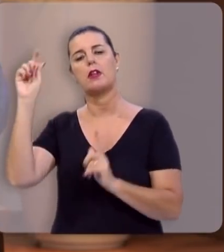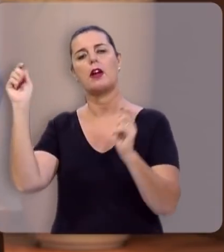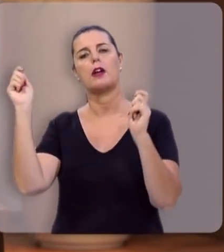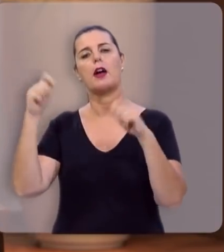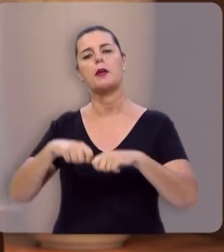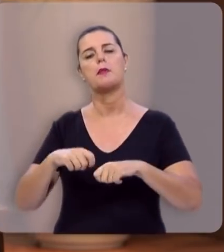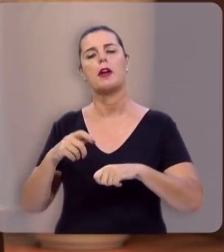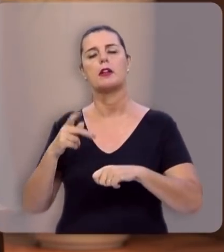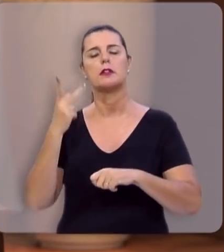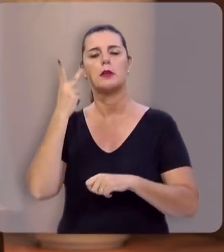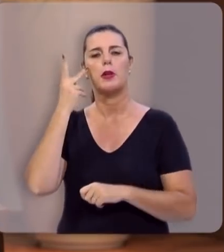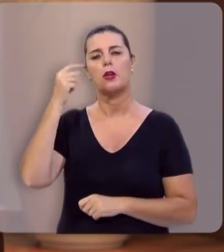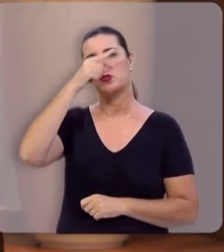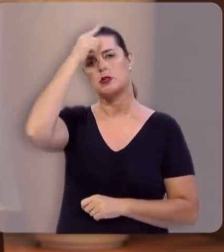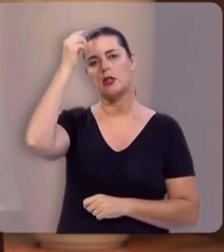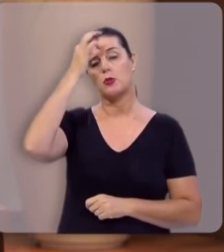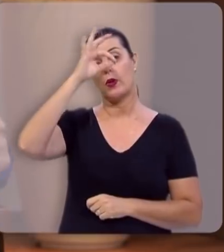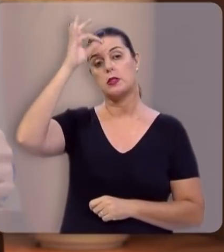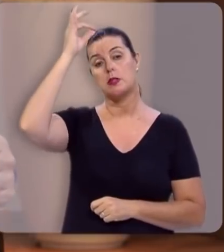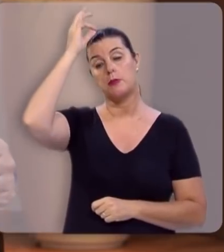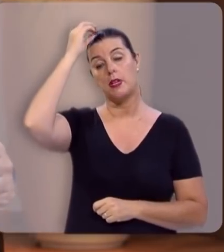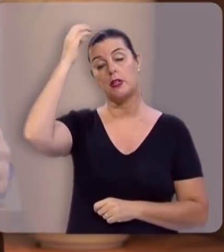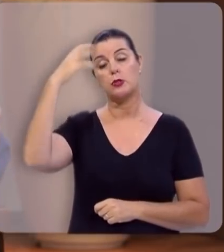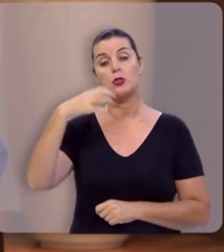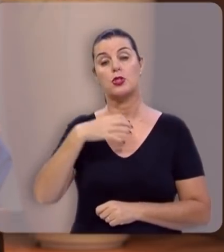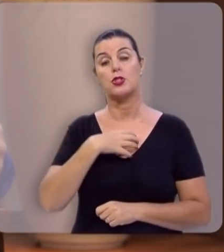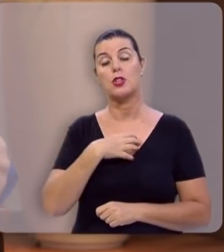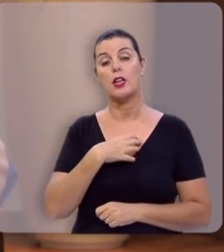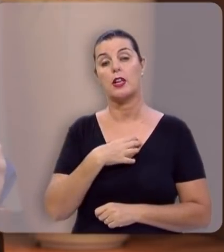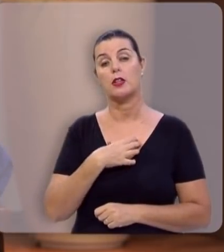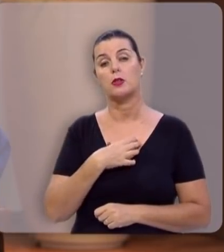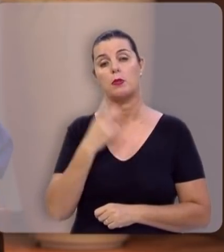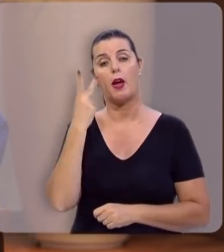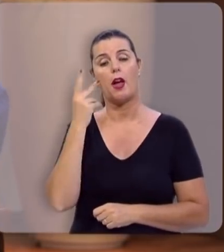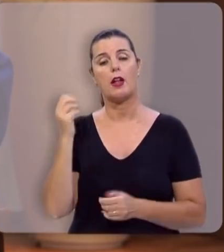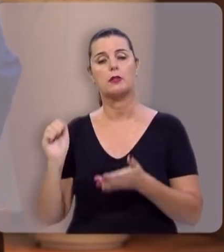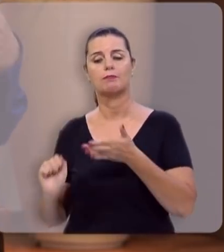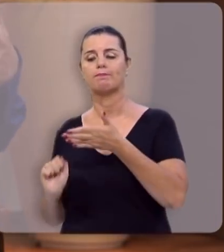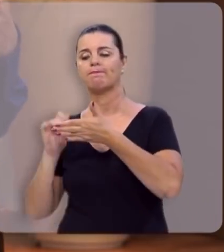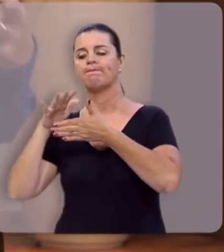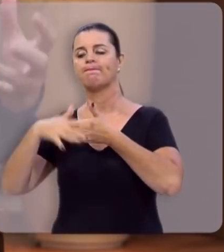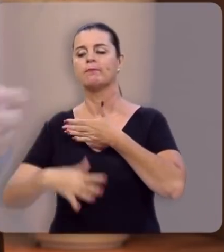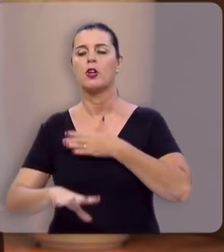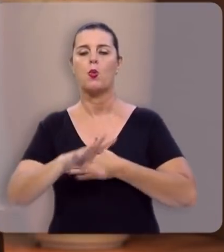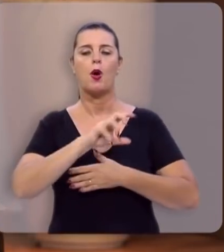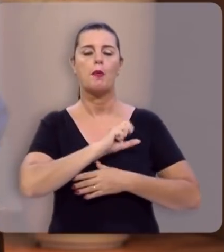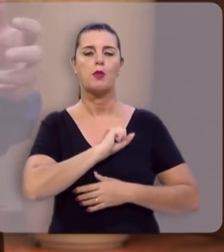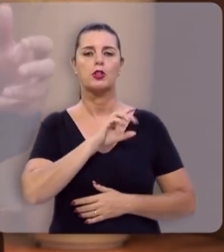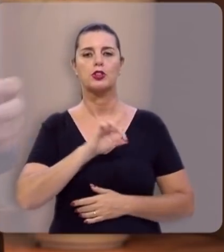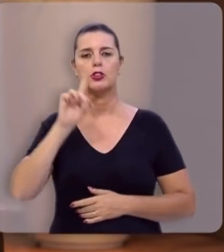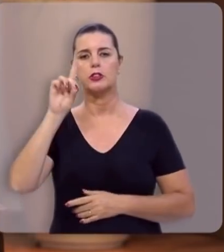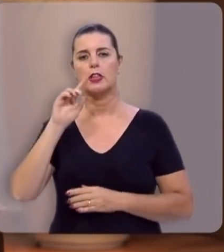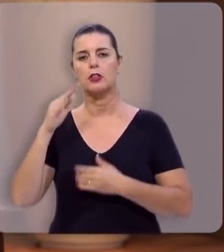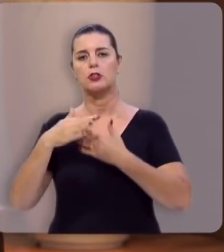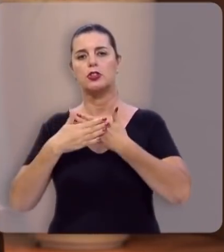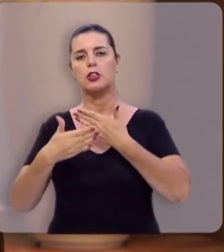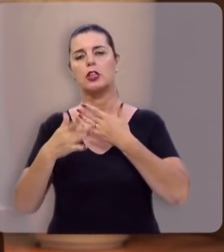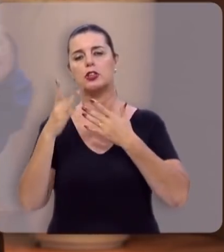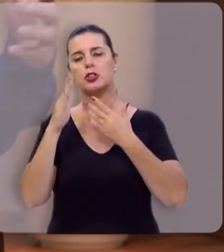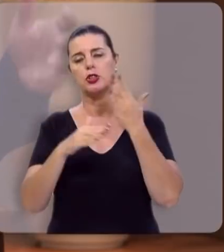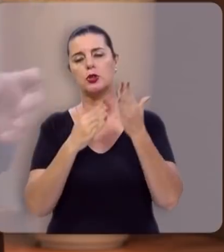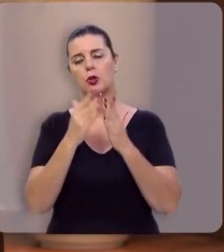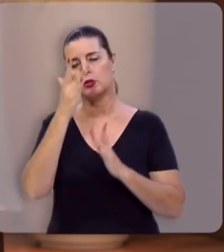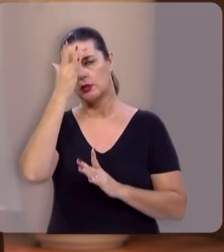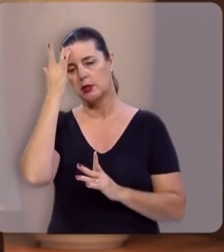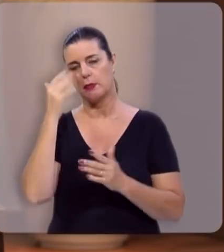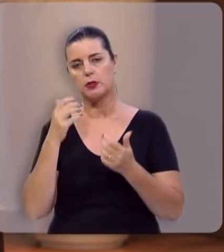bíblicas, capacitados pelo Santo Espírito, de maneira, então, a transbordar do amor de Deus diante de